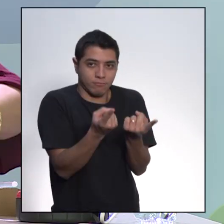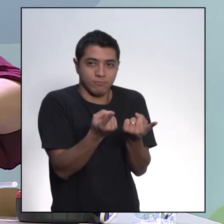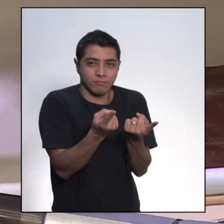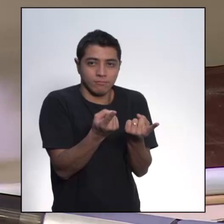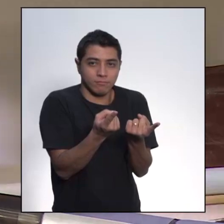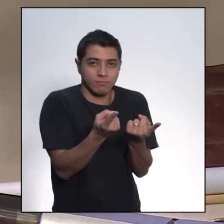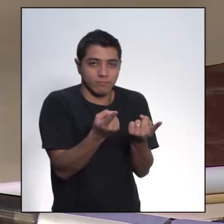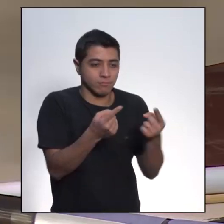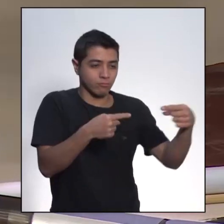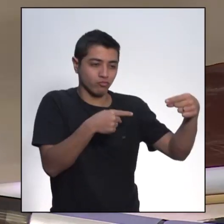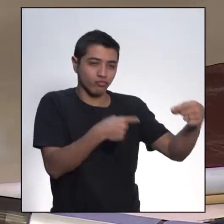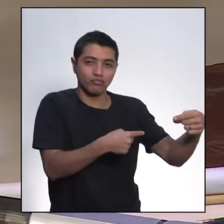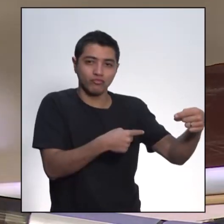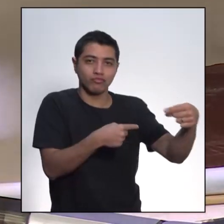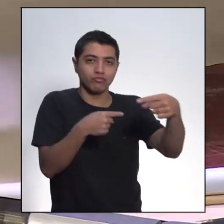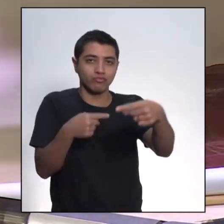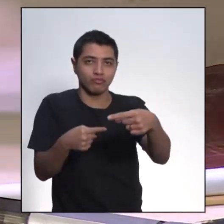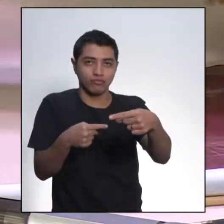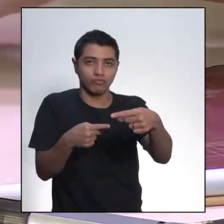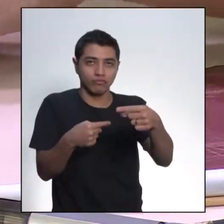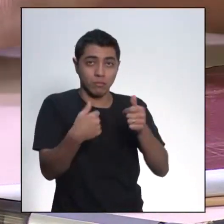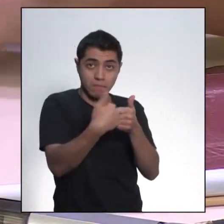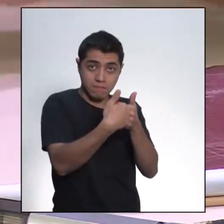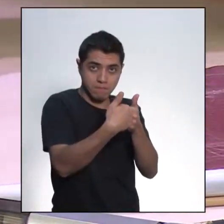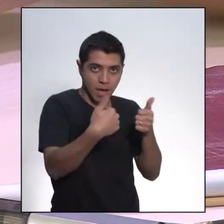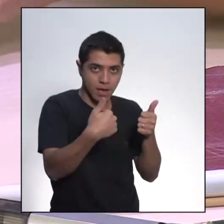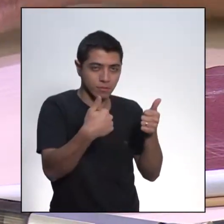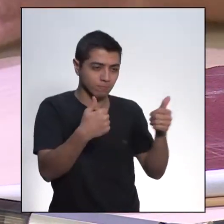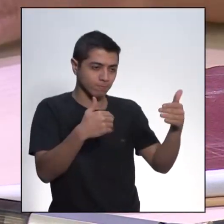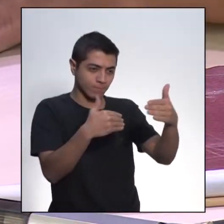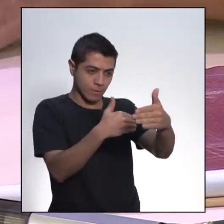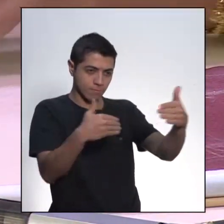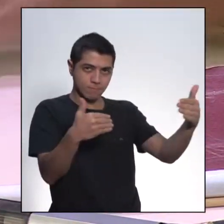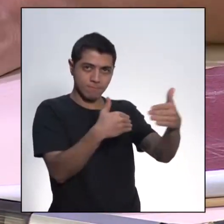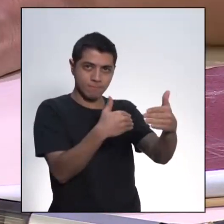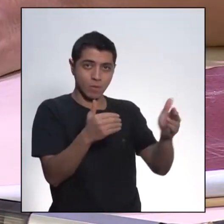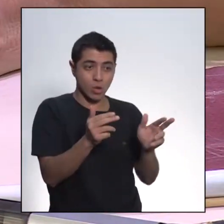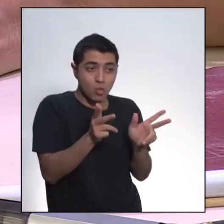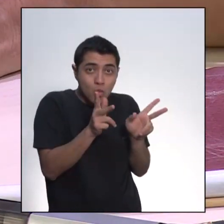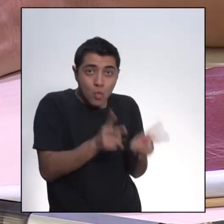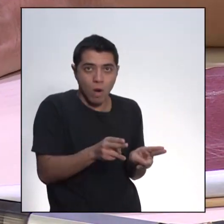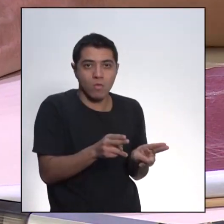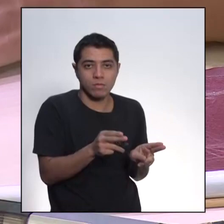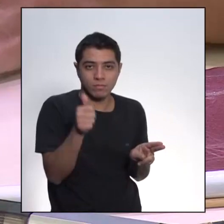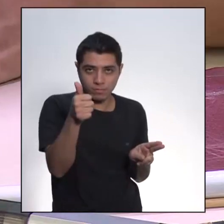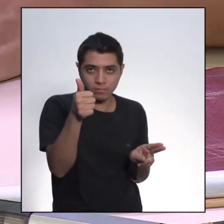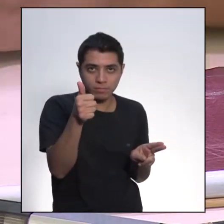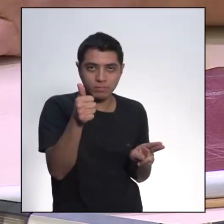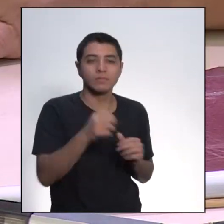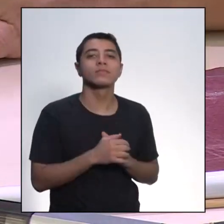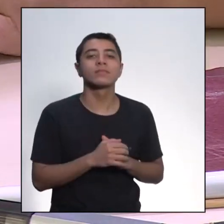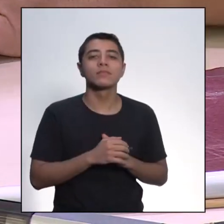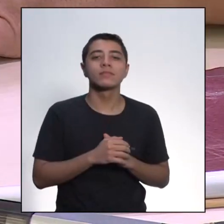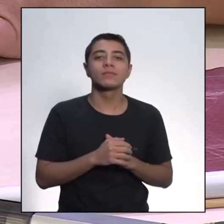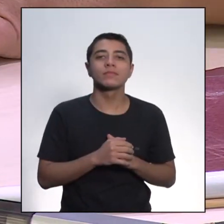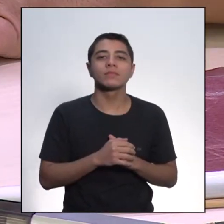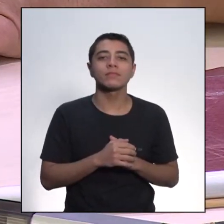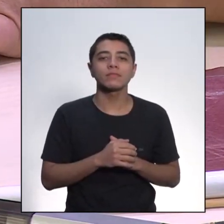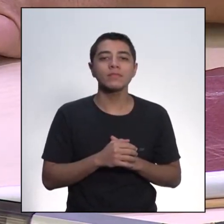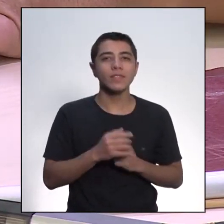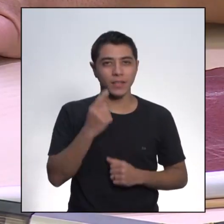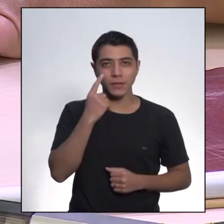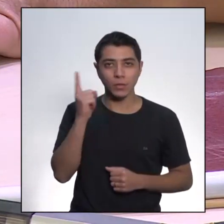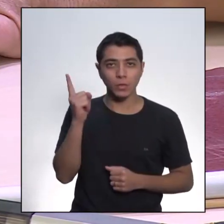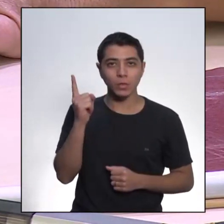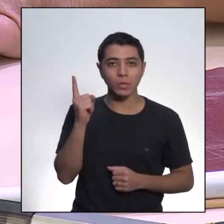Ele vai ficar bem paralelo. Essa vai ser a nossa estrutura, tá bom? Este outro, eu vou colocar também aqui. Só que eu preciso de um espaço, porque